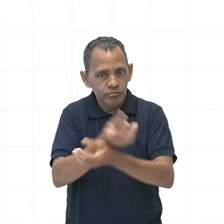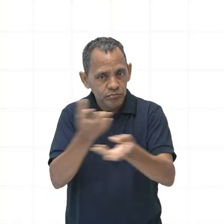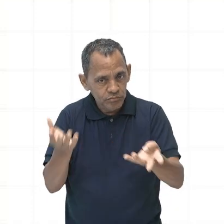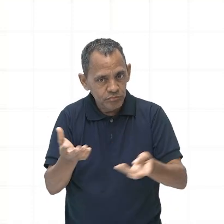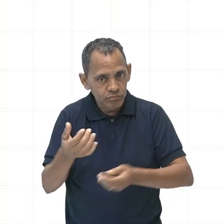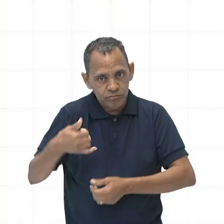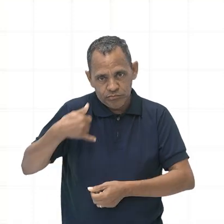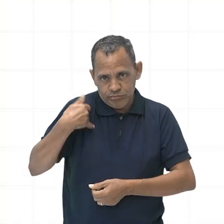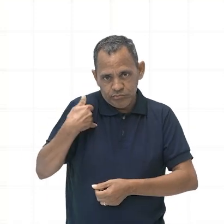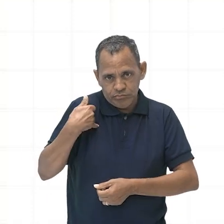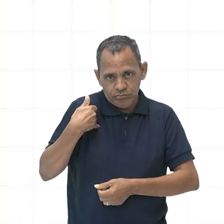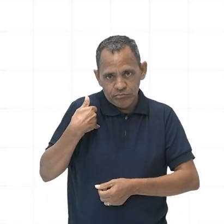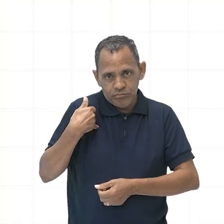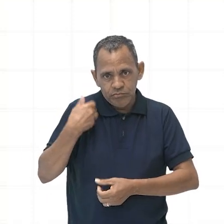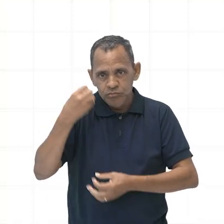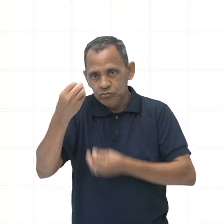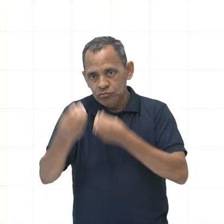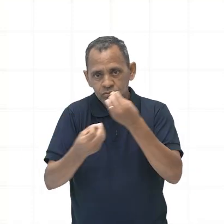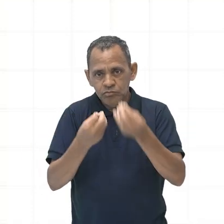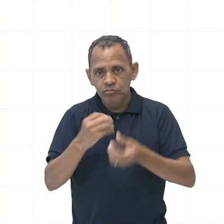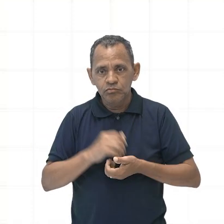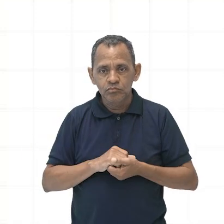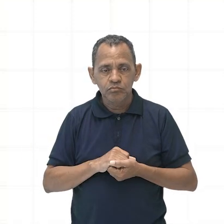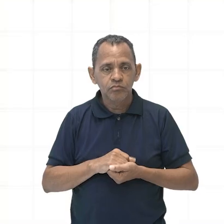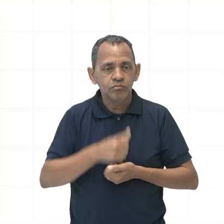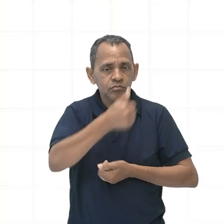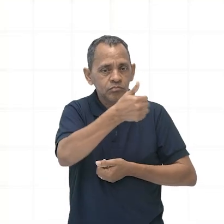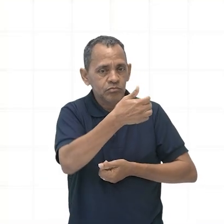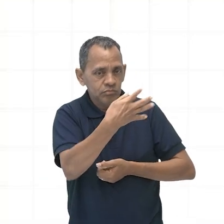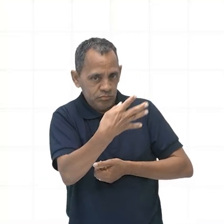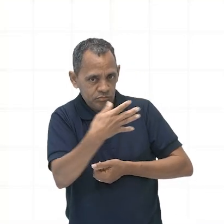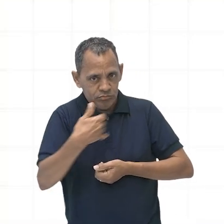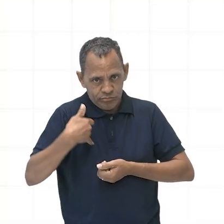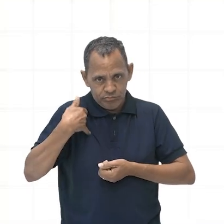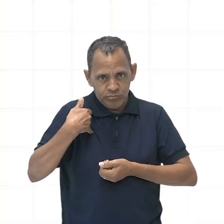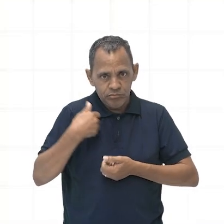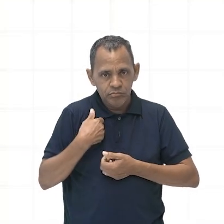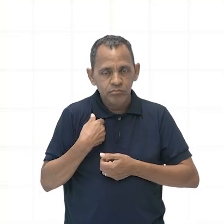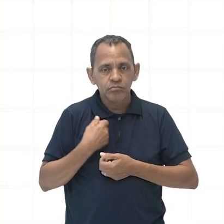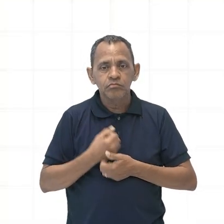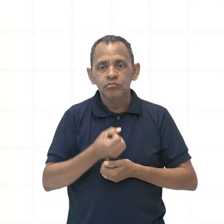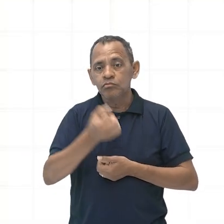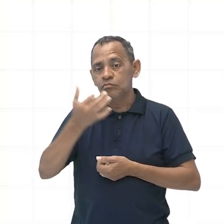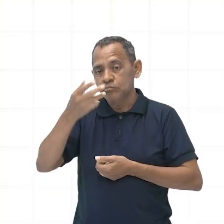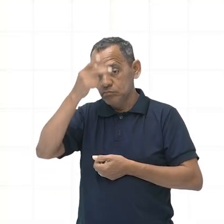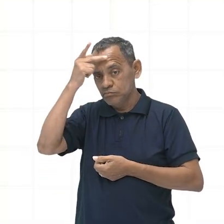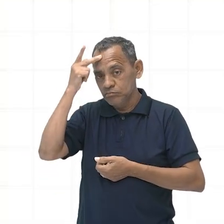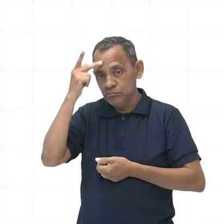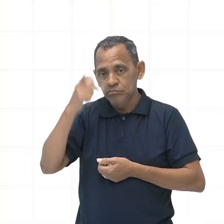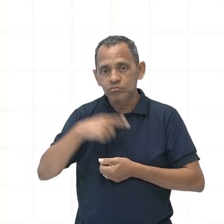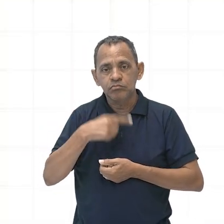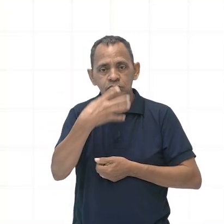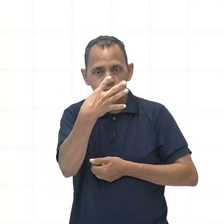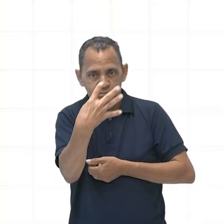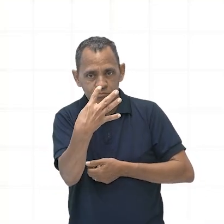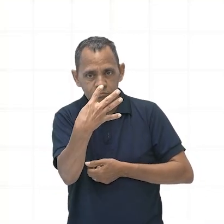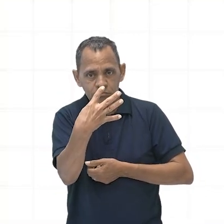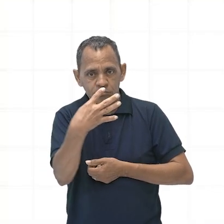aqui, ela está de qual forma? 14 anos, eu tenho quantas pessoas? Olha, aqui eu tenho